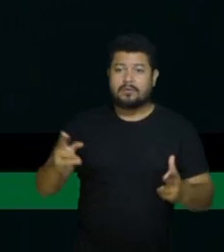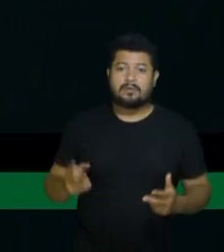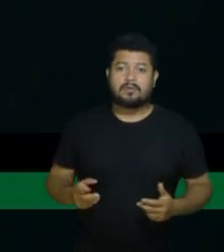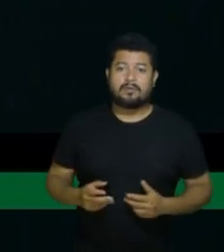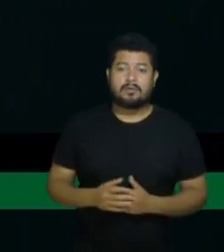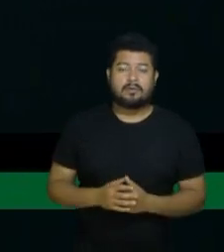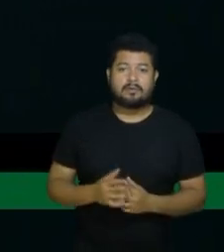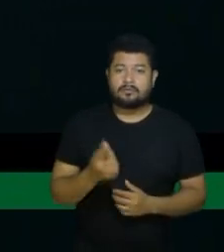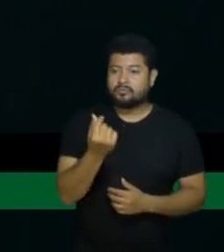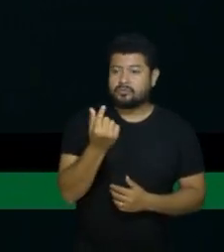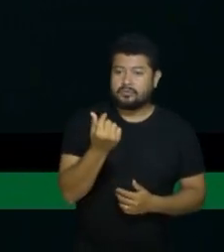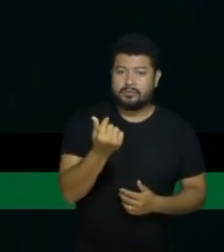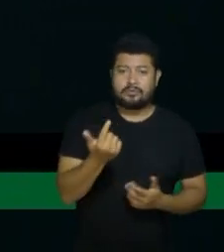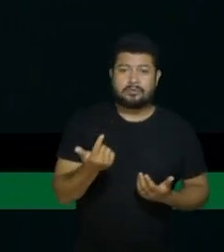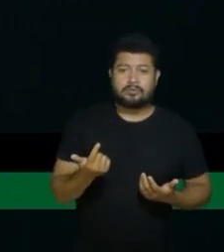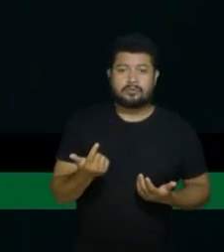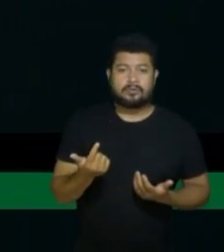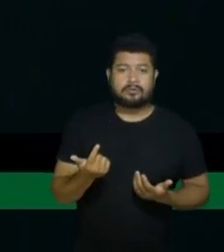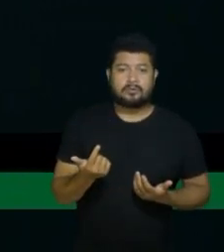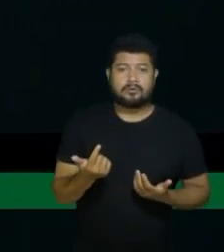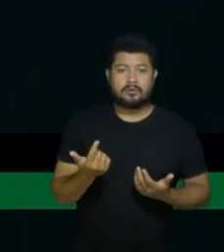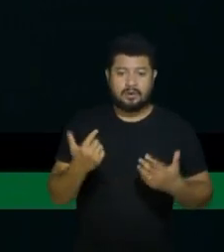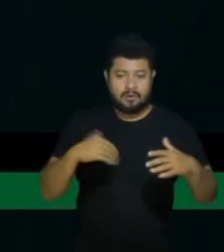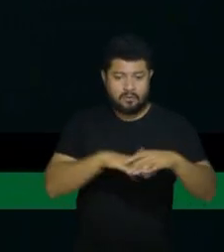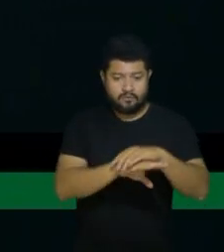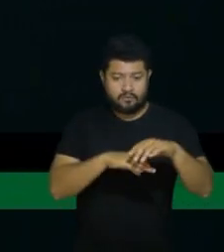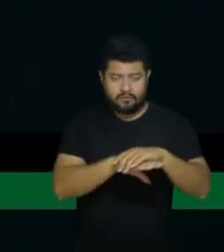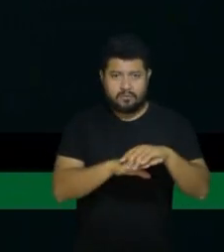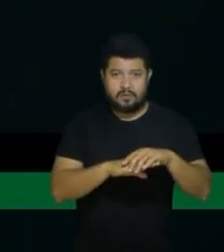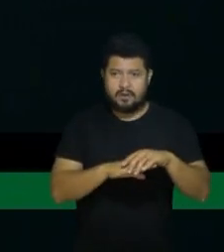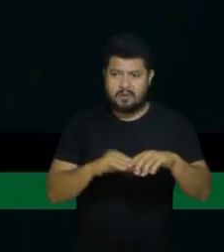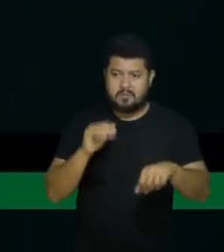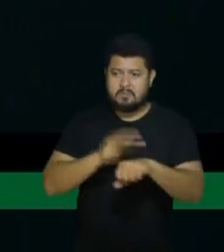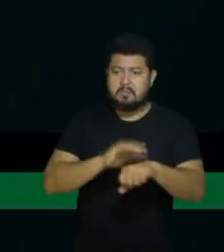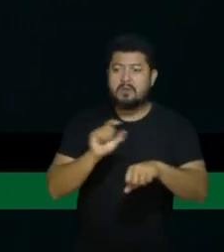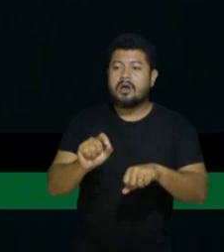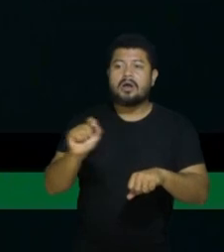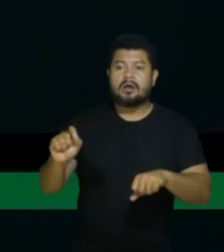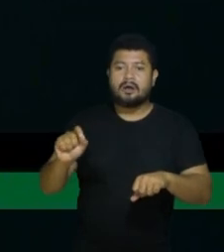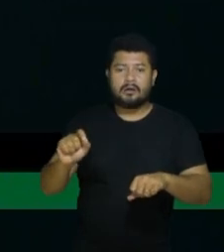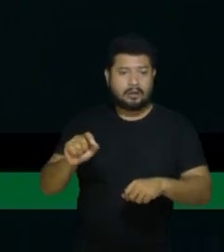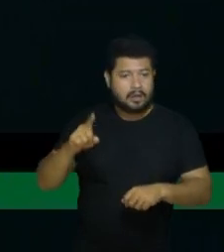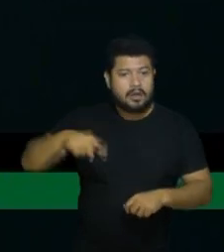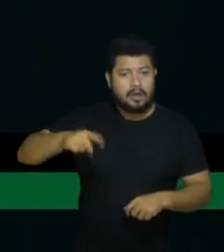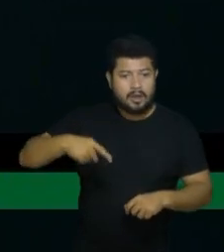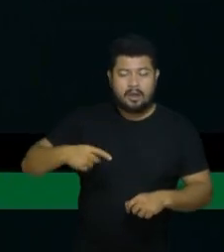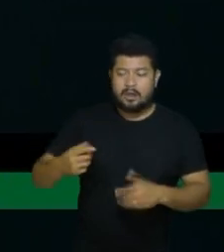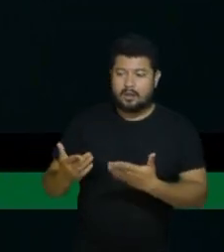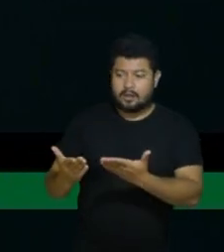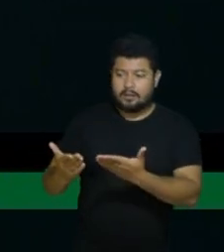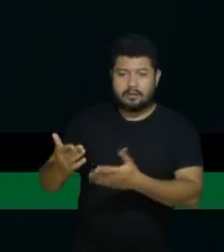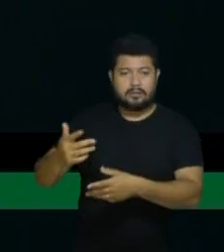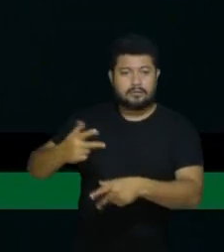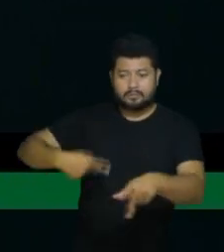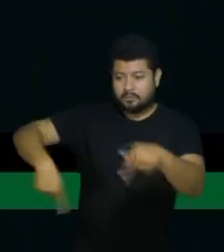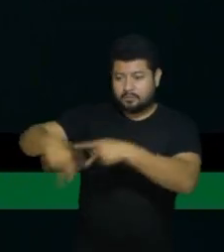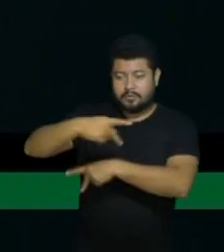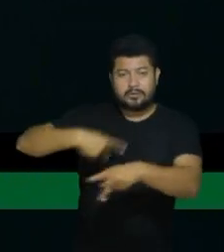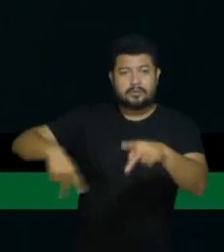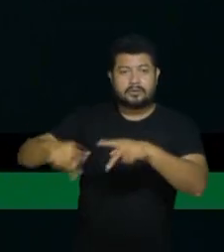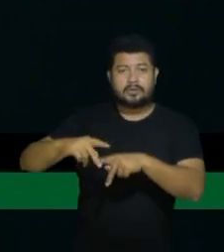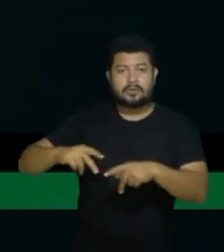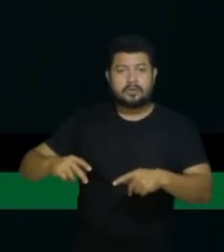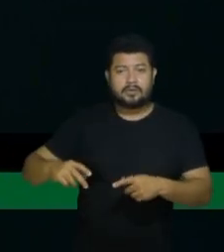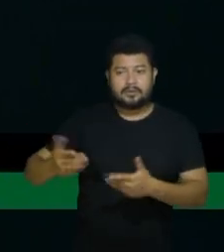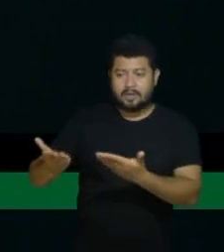recursos são recursos do contribuinte são recursos dos pagadores de impostos são dinheiro do suor